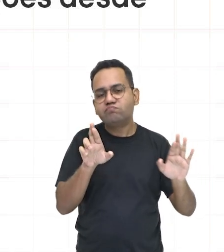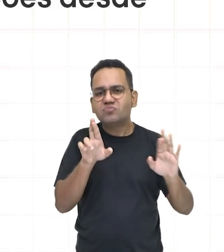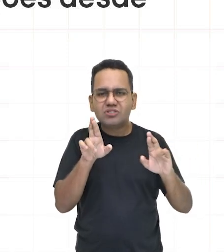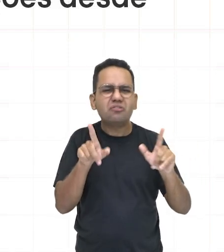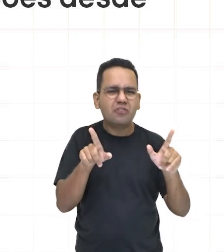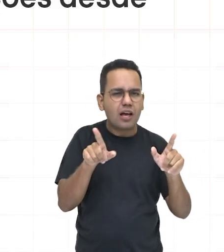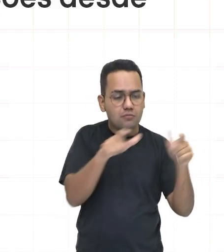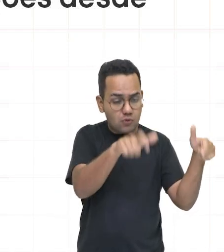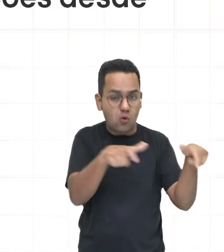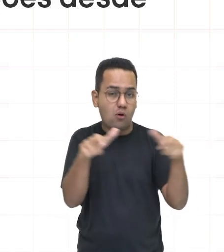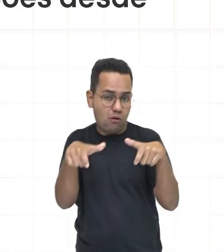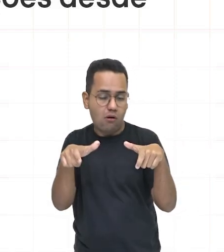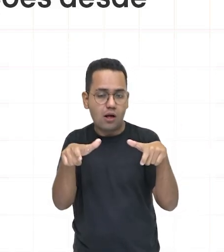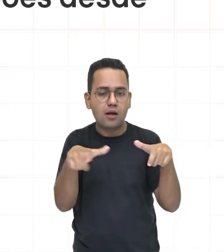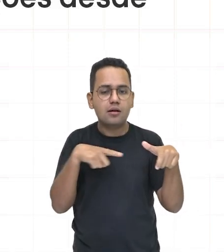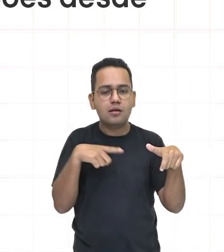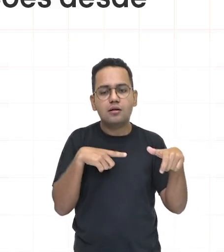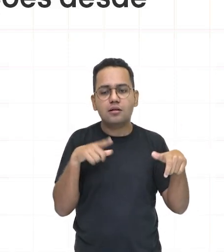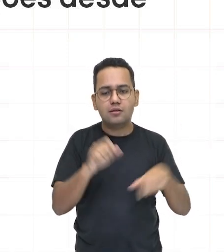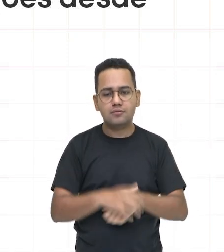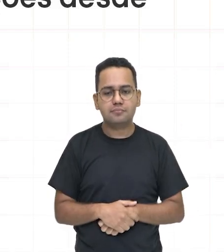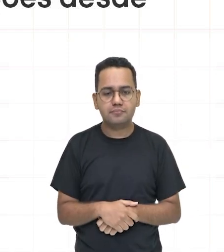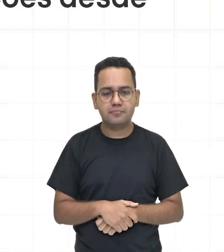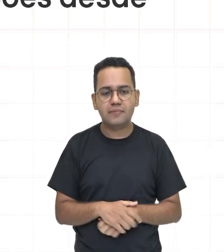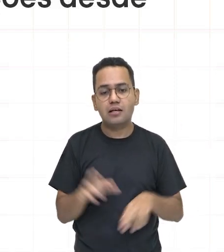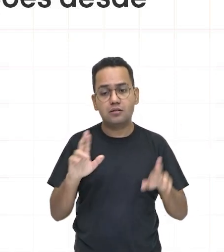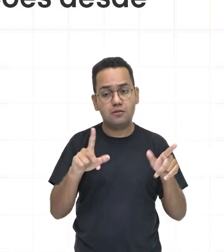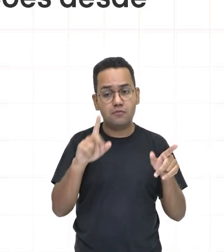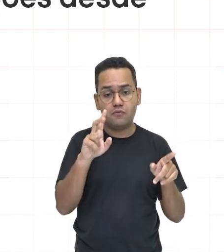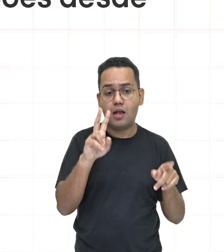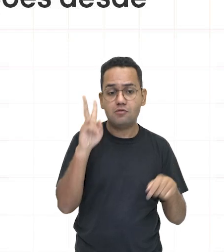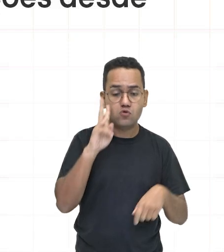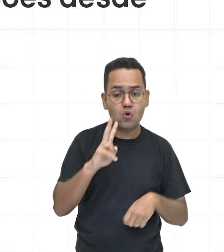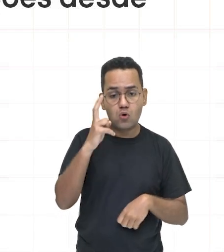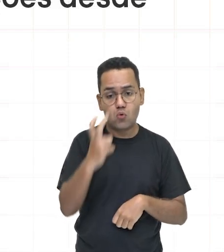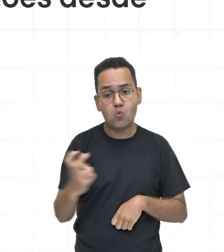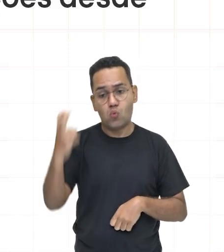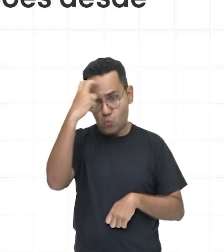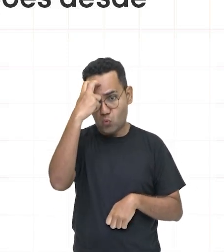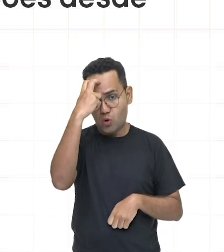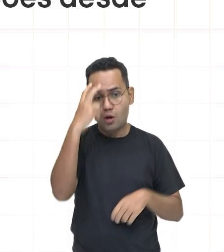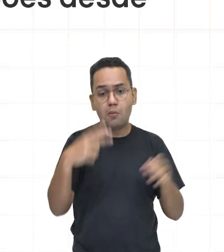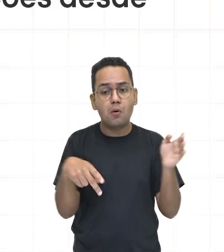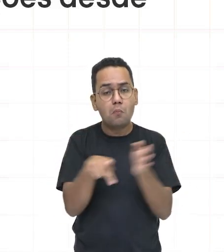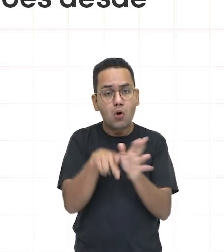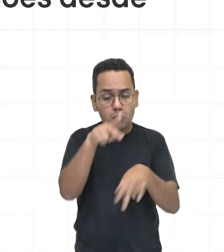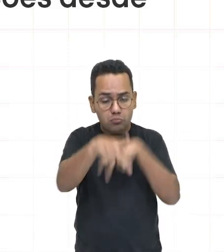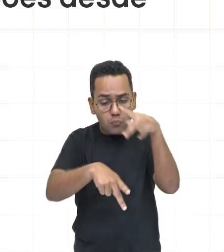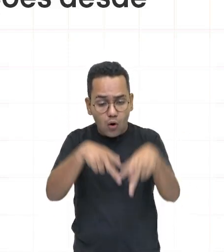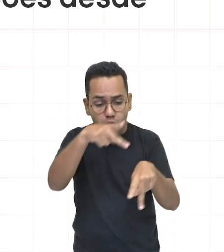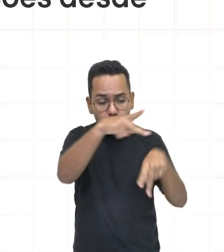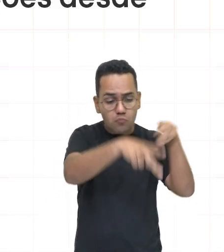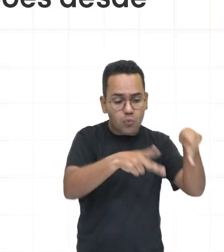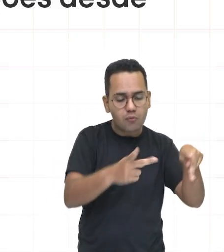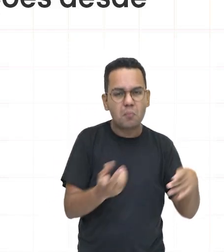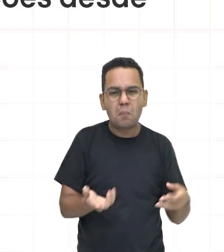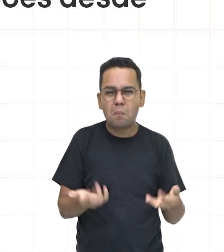diferenças histórico-culturais que existem entre as civilizações lá desde a